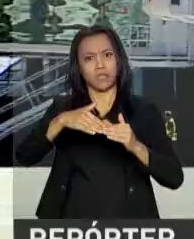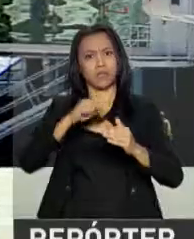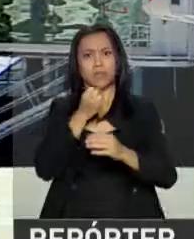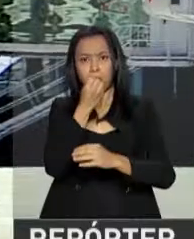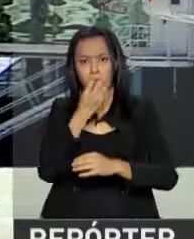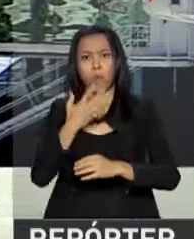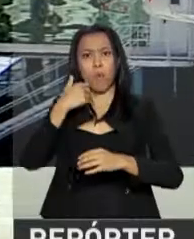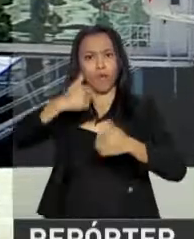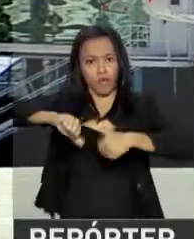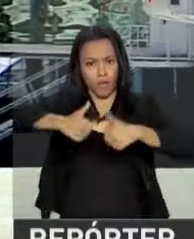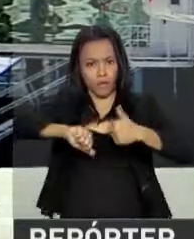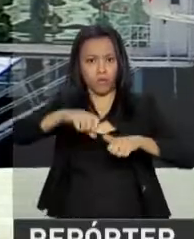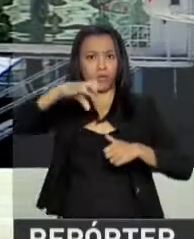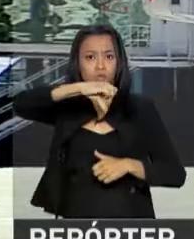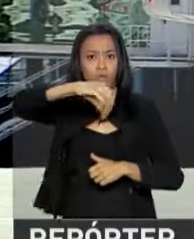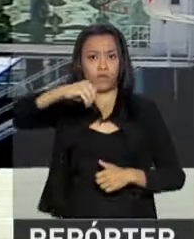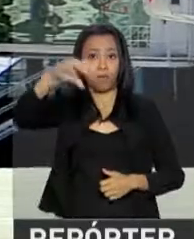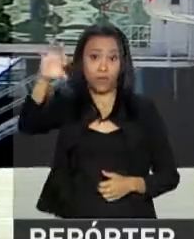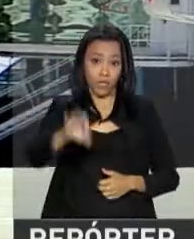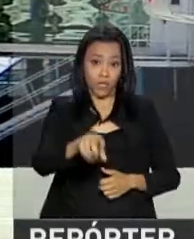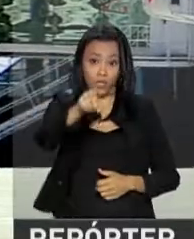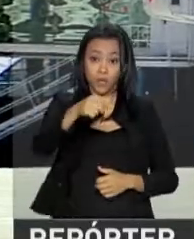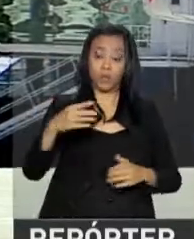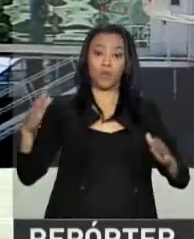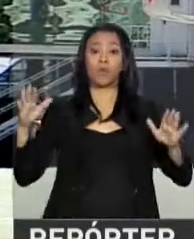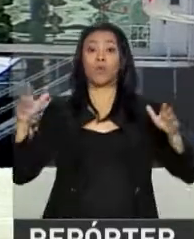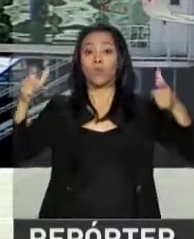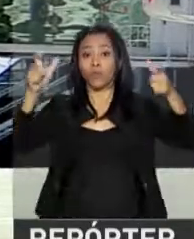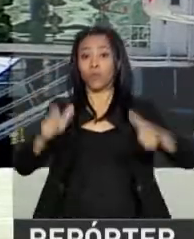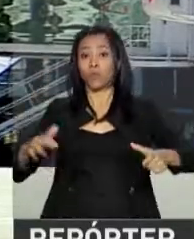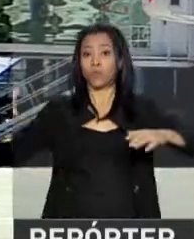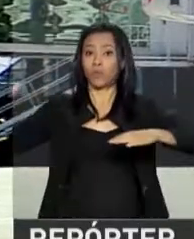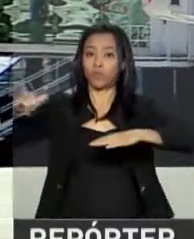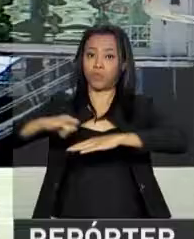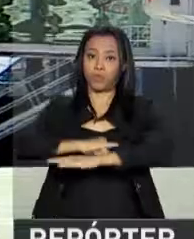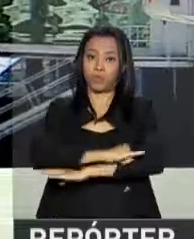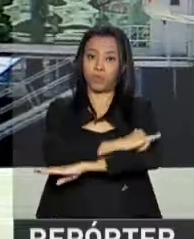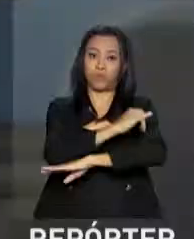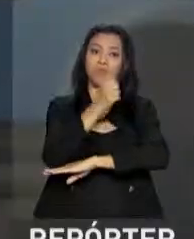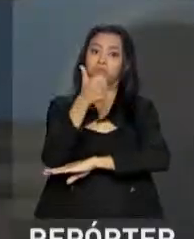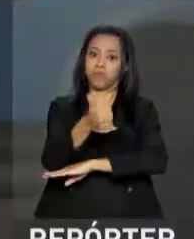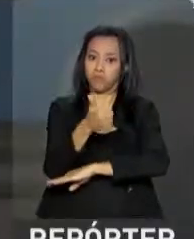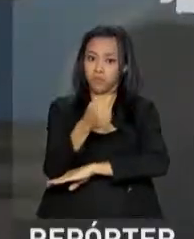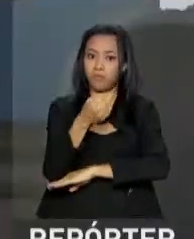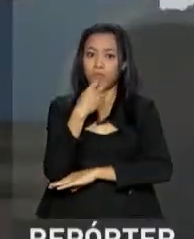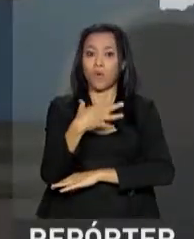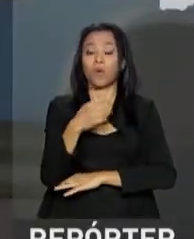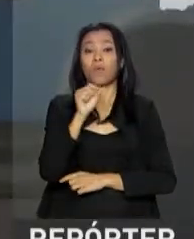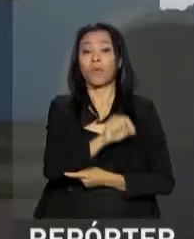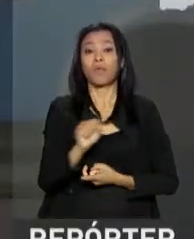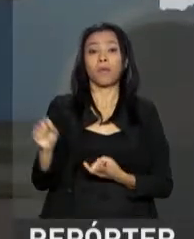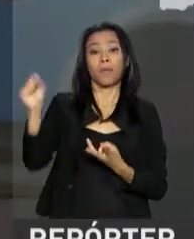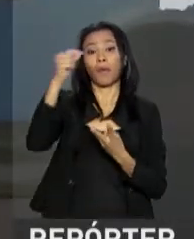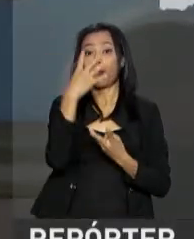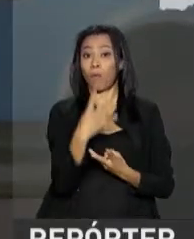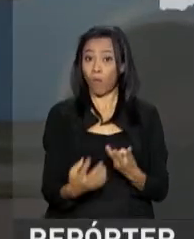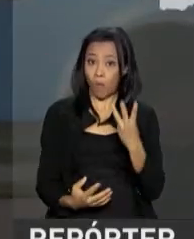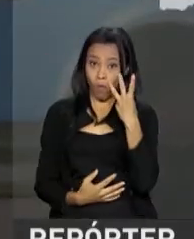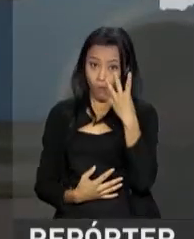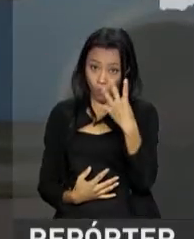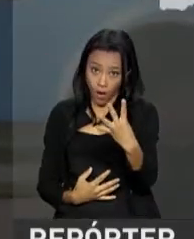os aeroportos brasileiros ganharam um novo fôlego nos últimos dois anos quatro aeroportos foram